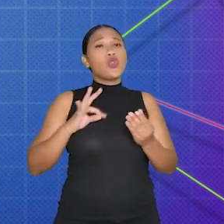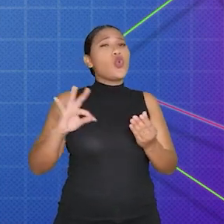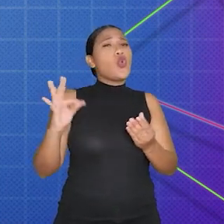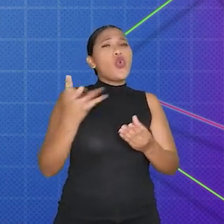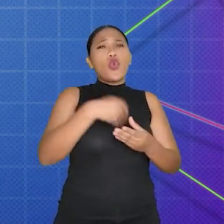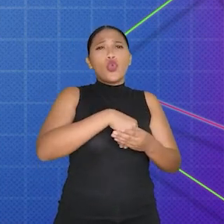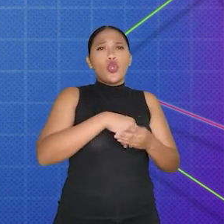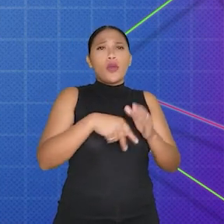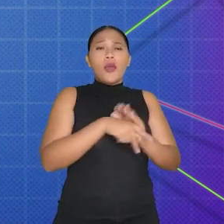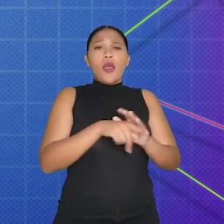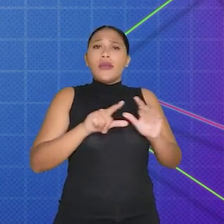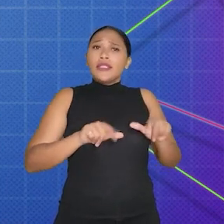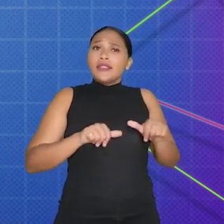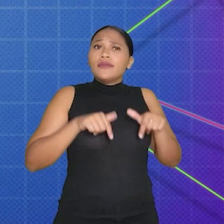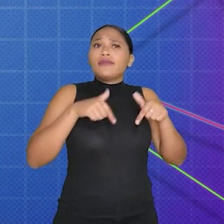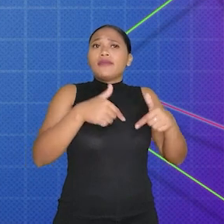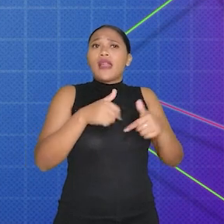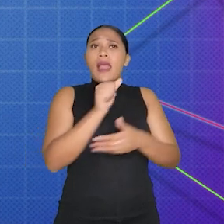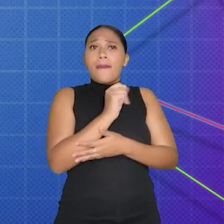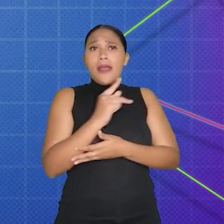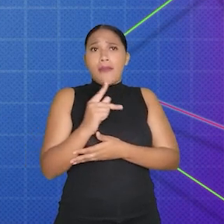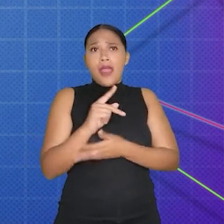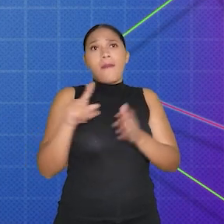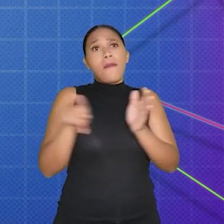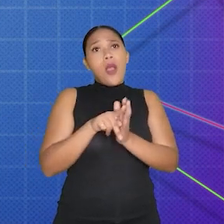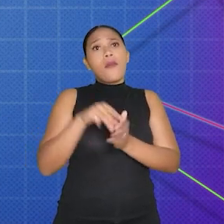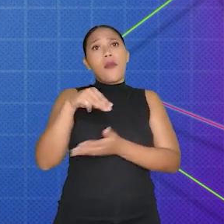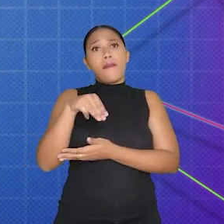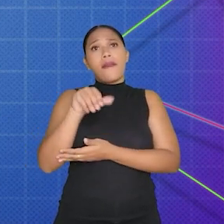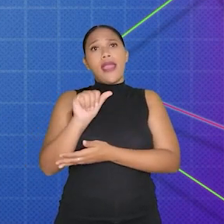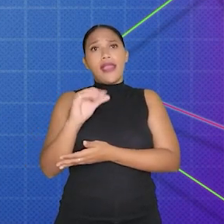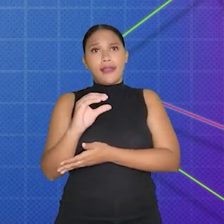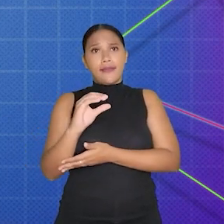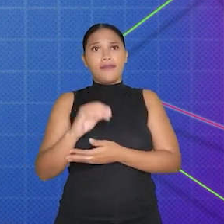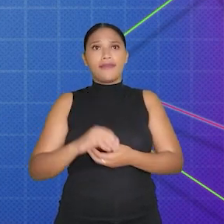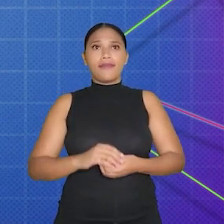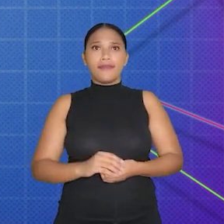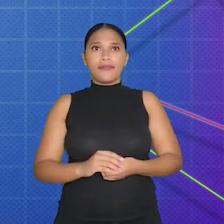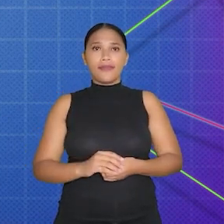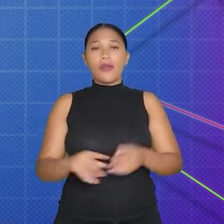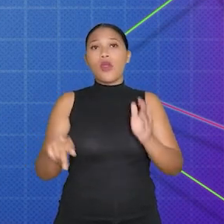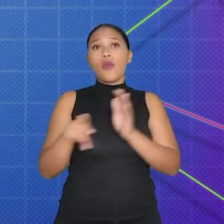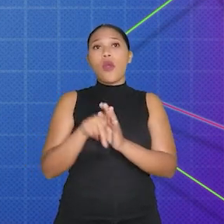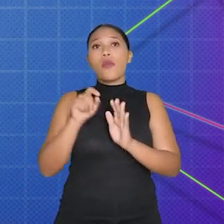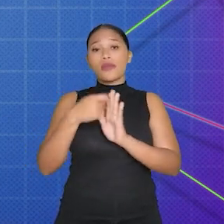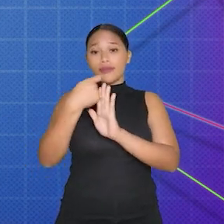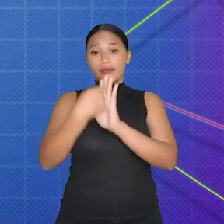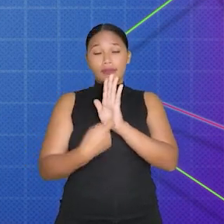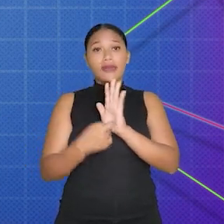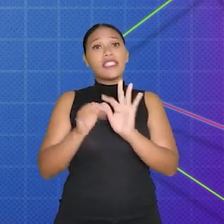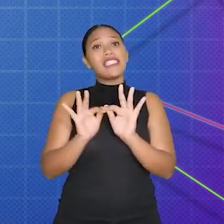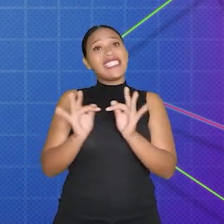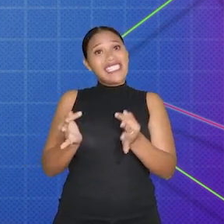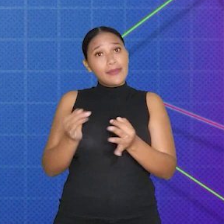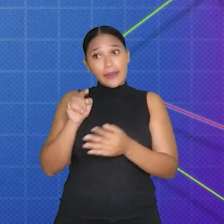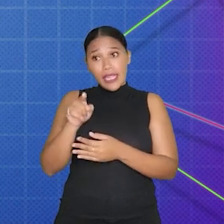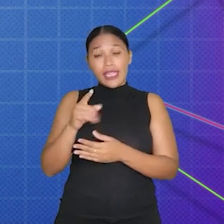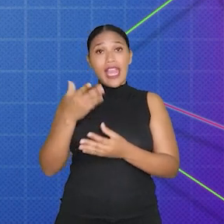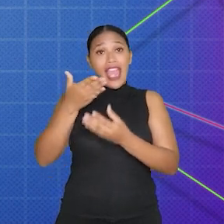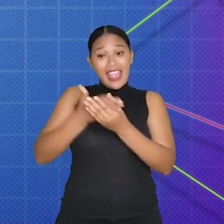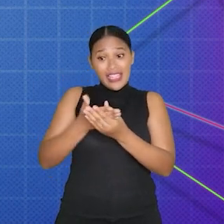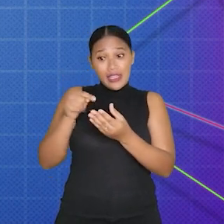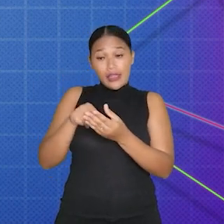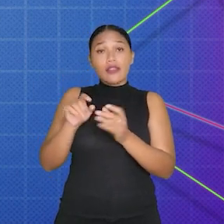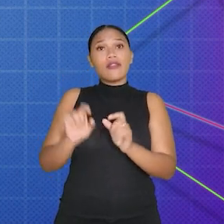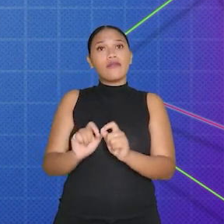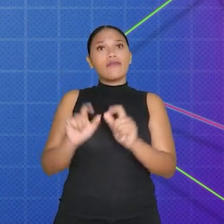que contêm todos os arquivos necessários para executar um aplicativo em um Mac. Extensão de arquivo para arquivos de texto